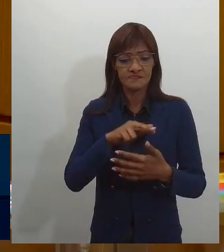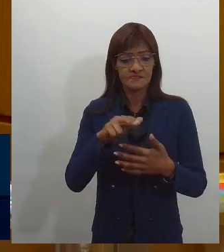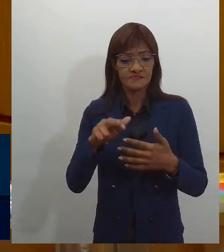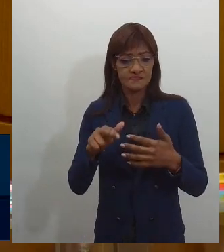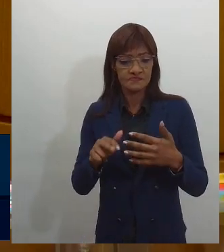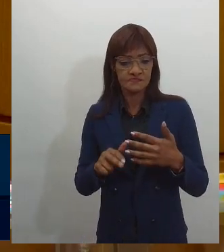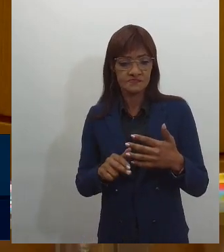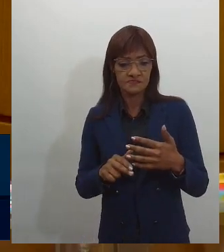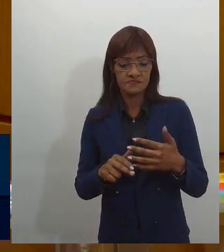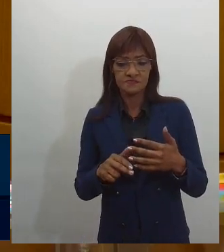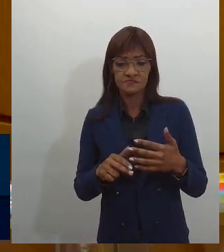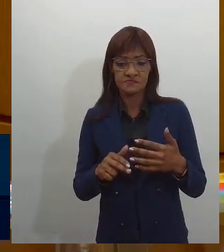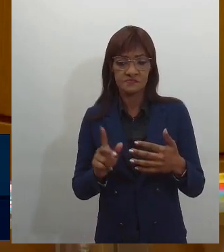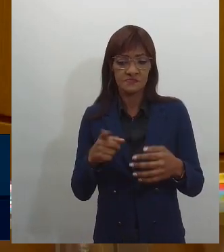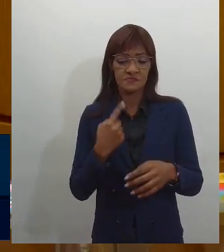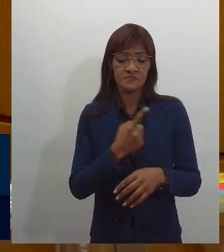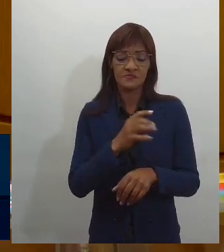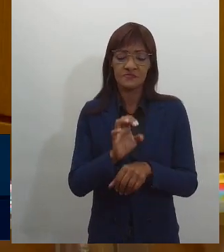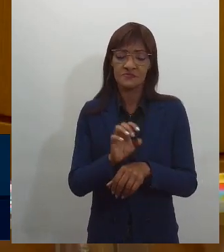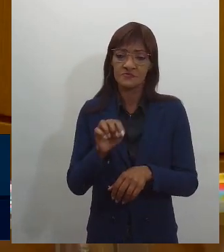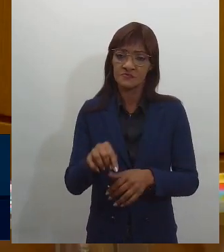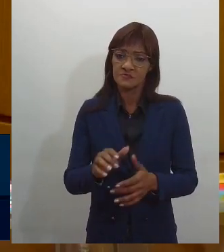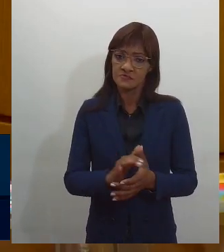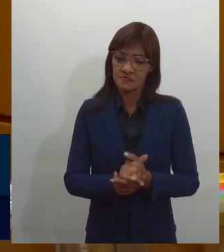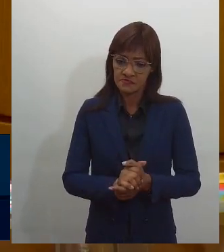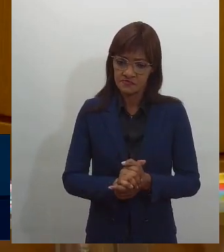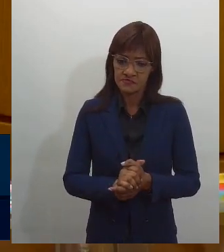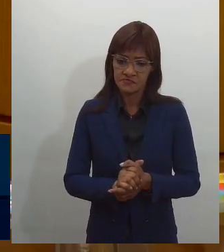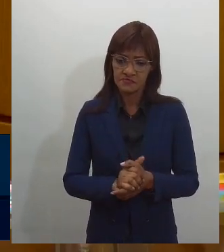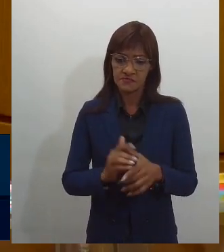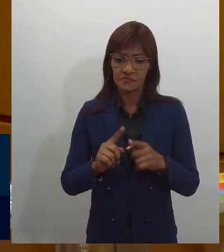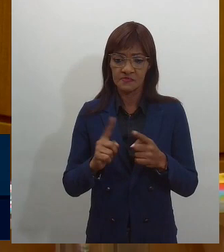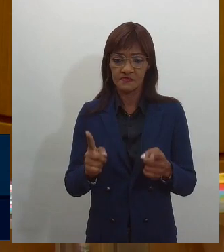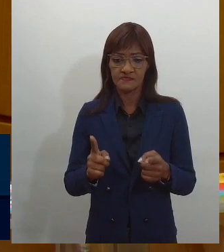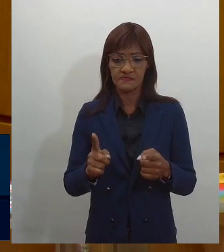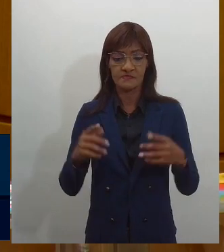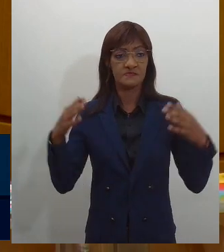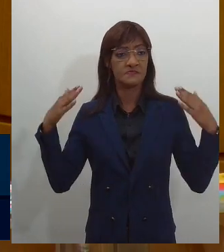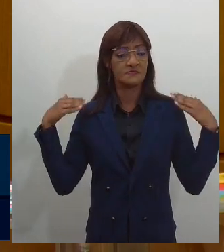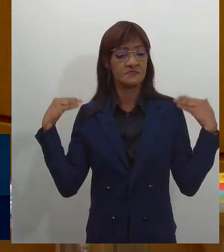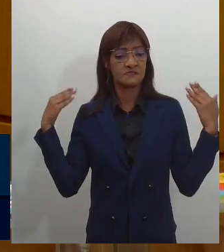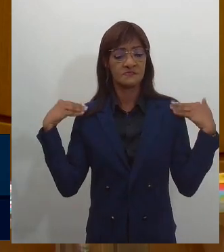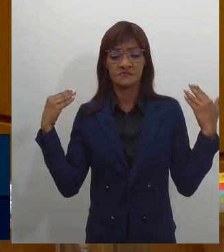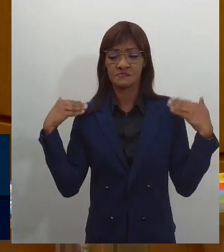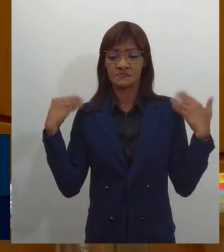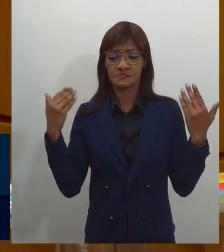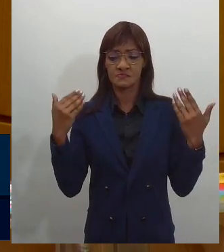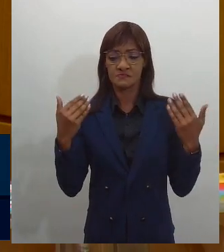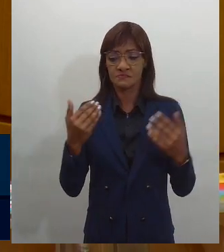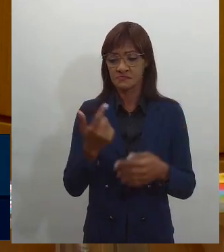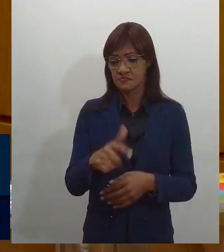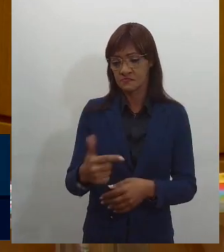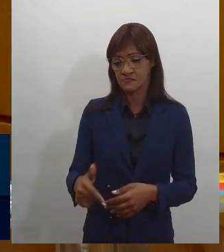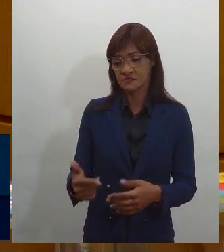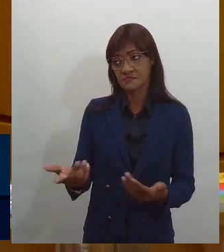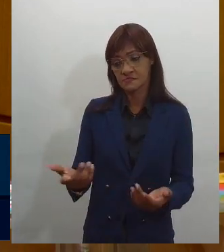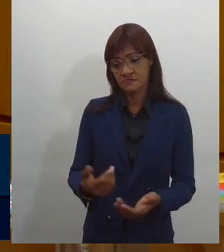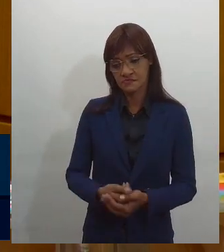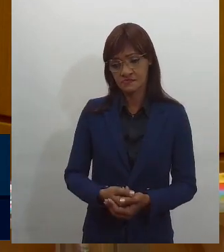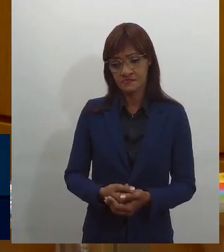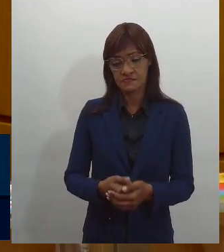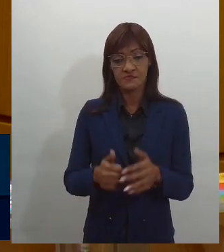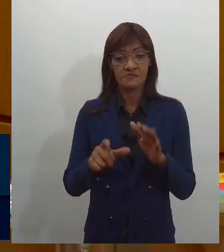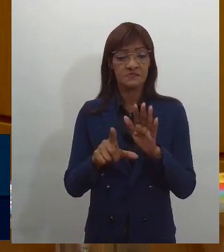nosso estado, dos serviços públicos, mas até o lazer, isso está sendo negado. A Lei Federal número